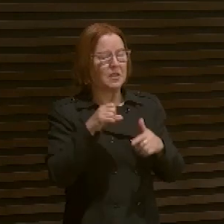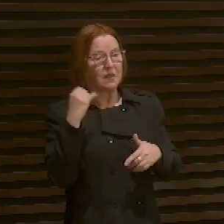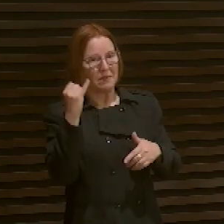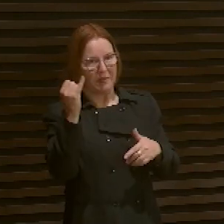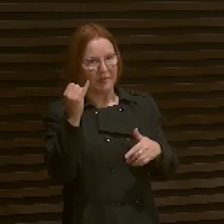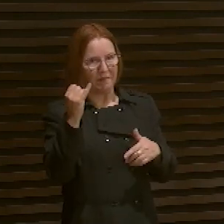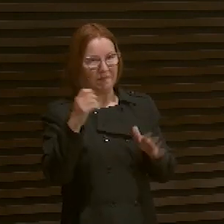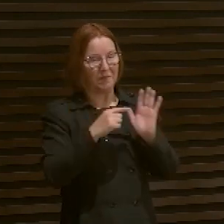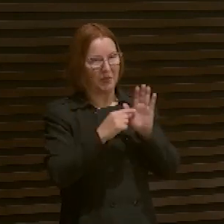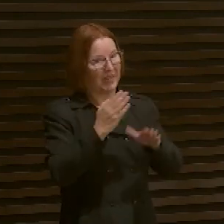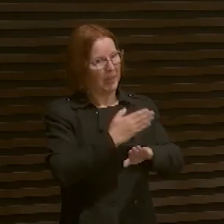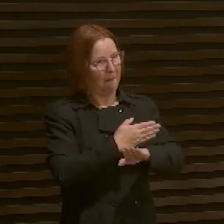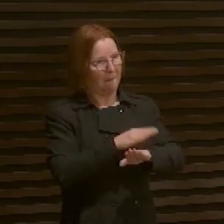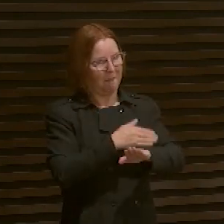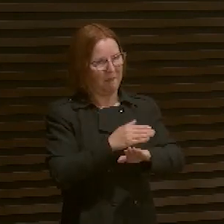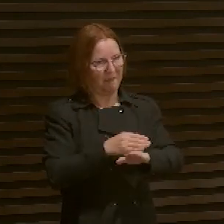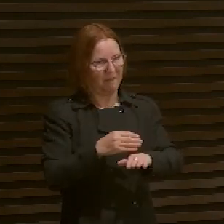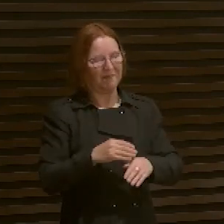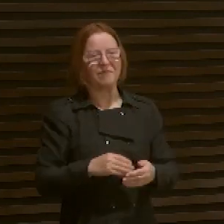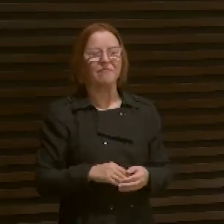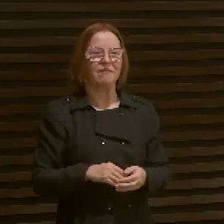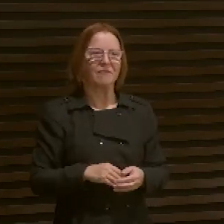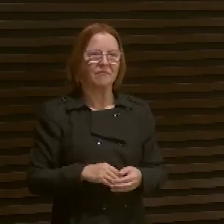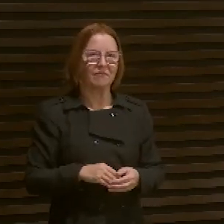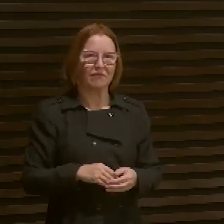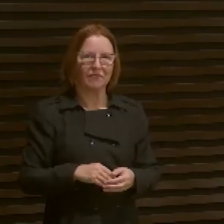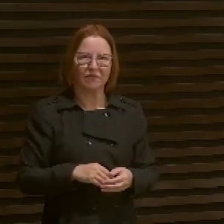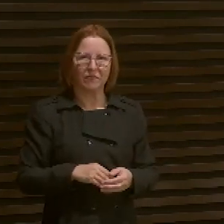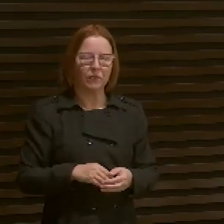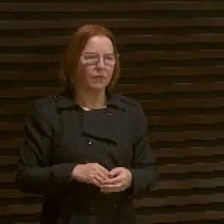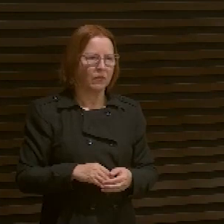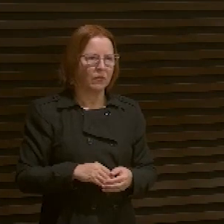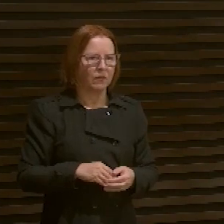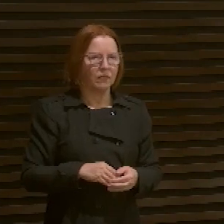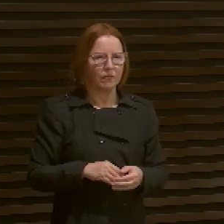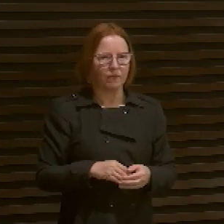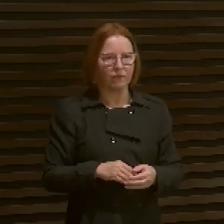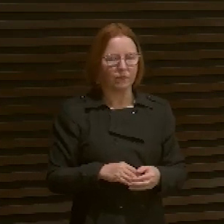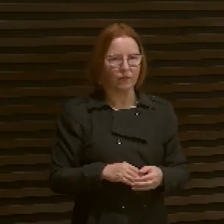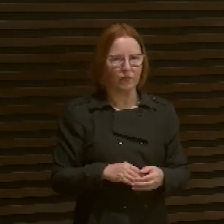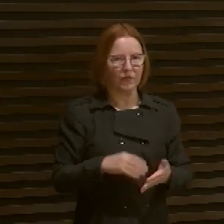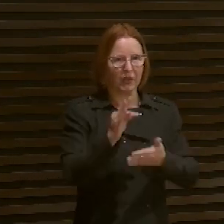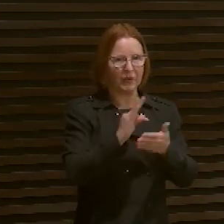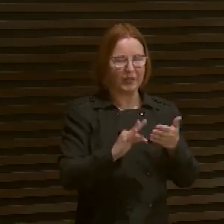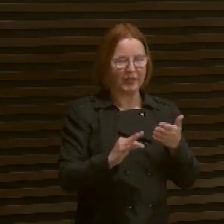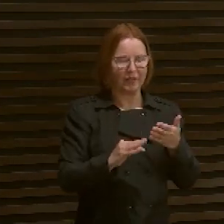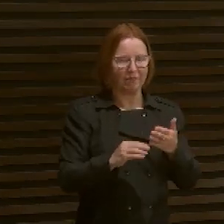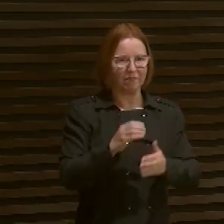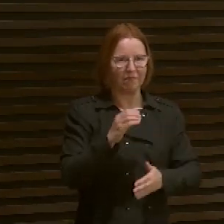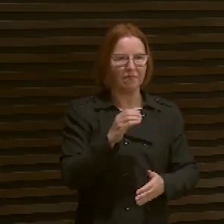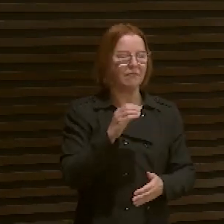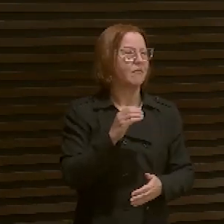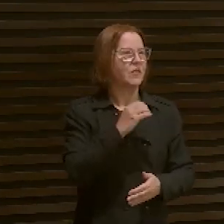mostrar na prática para vocês. O quanto nós precisamos das provações. É um texto que está em João 6,